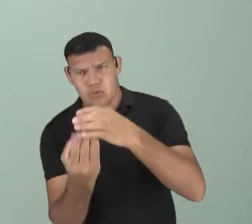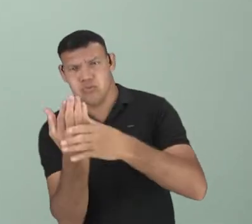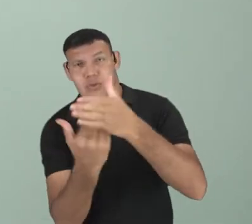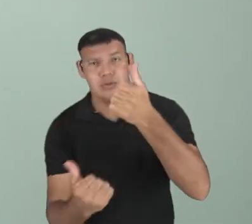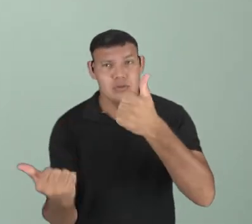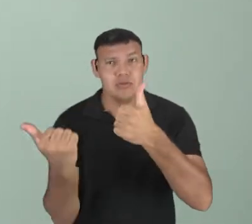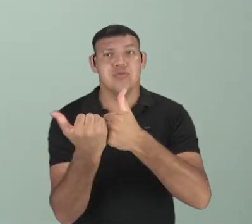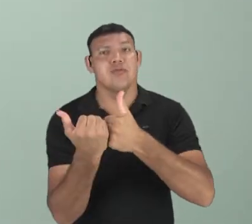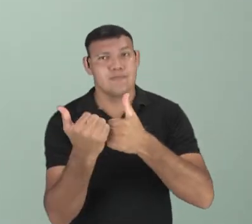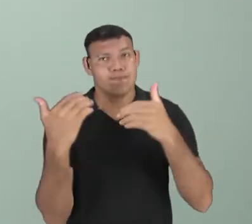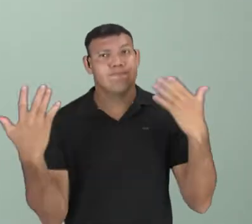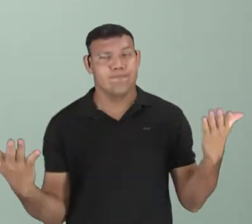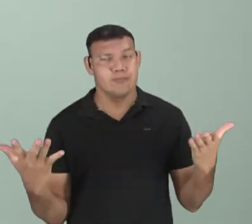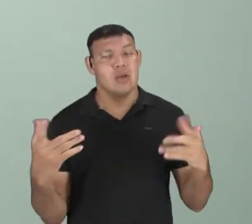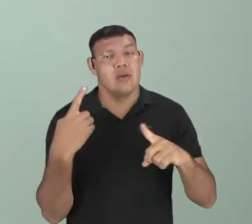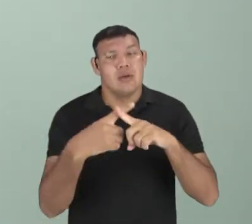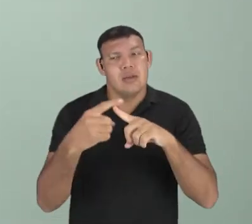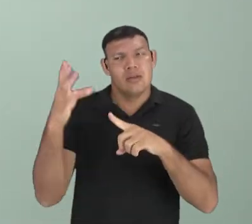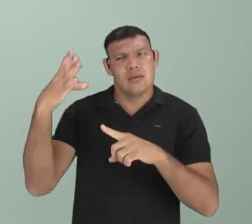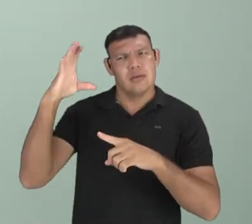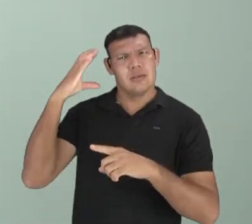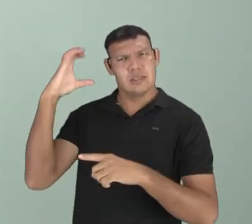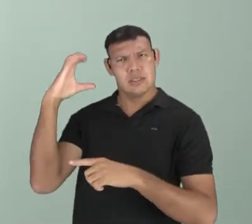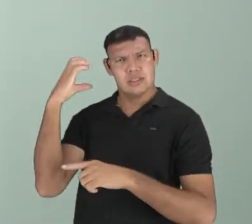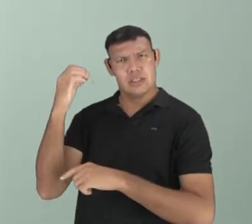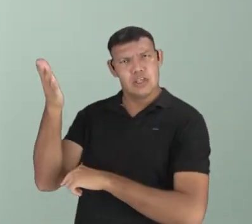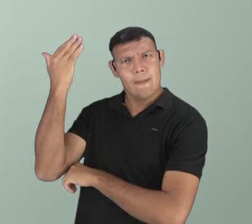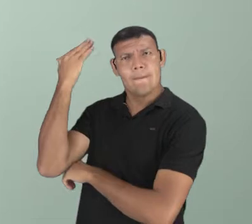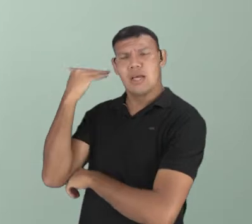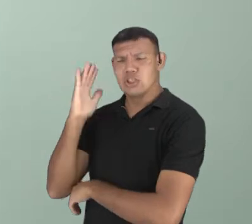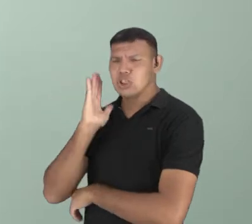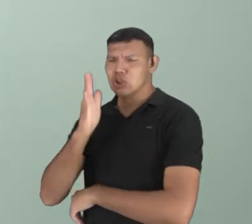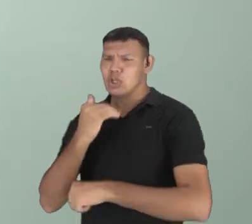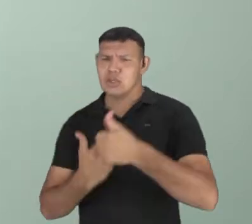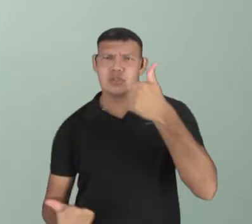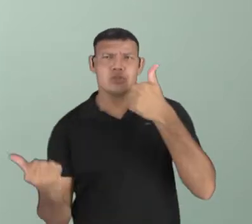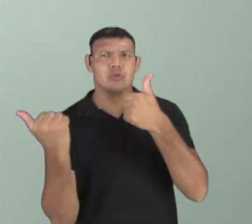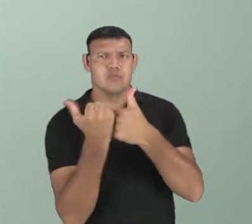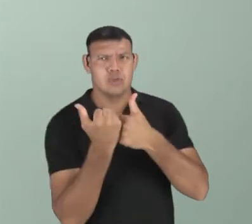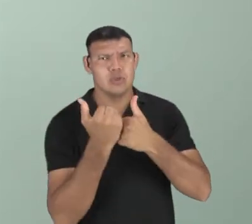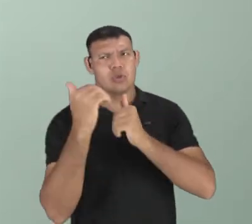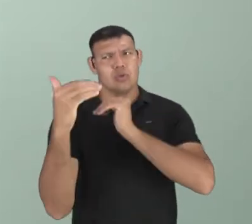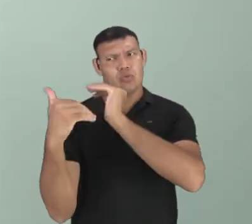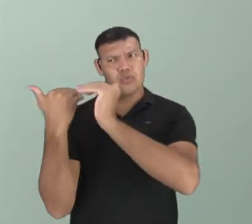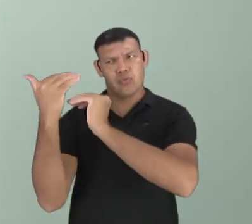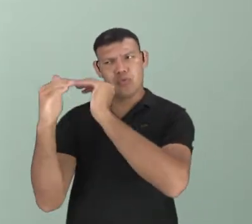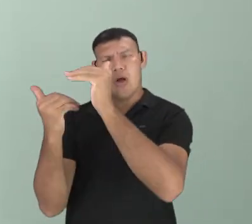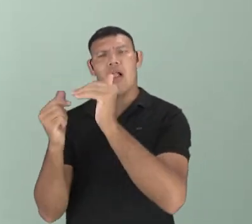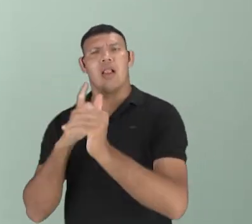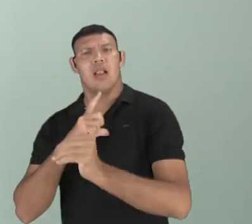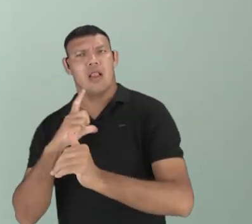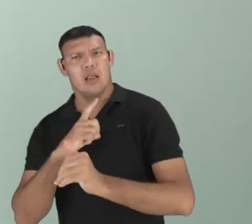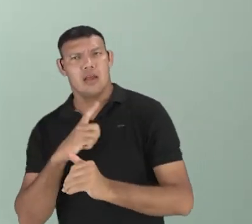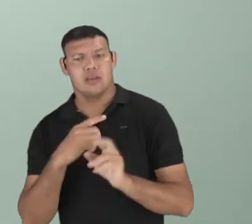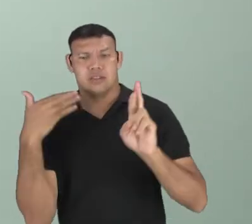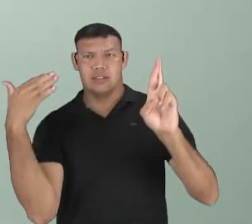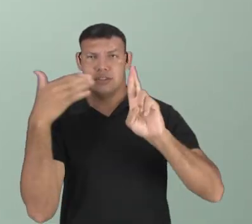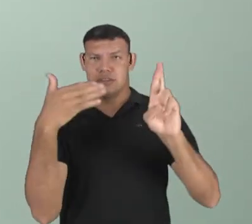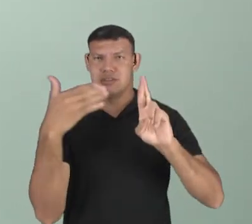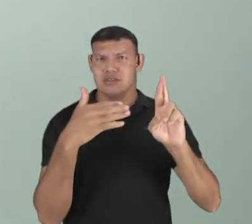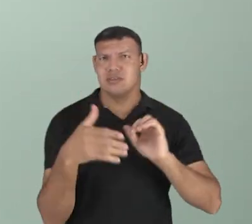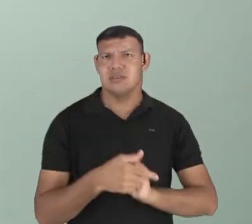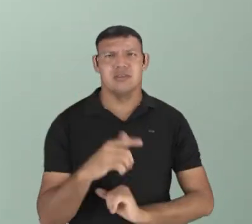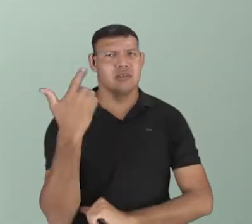foi refutada para quase que um progresso da ciência, mas esse progresso é tendo como referência de que não há